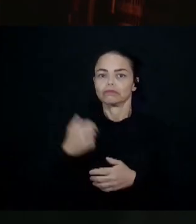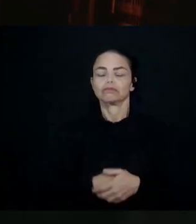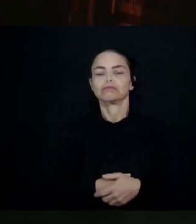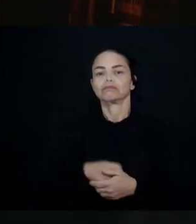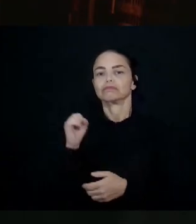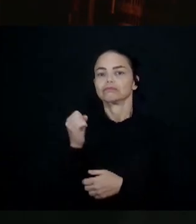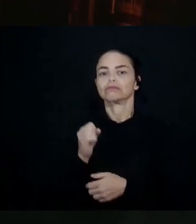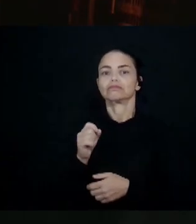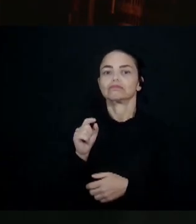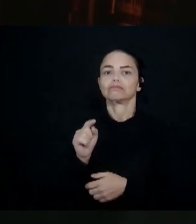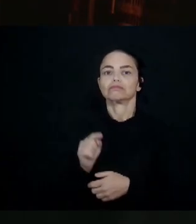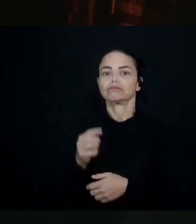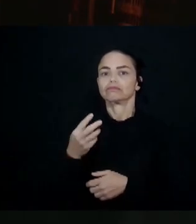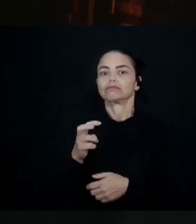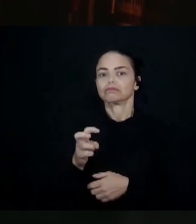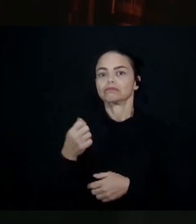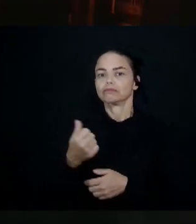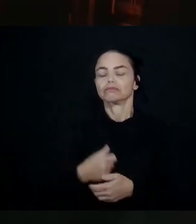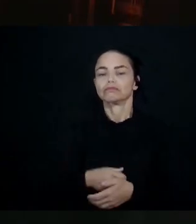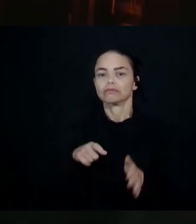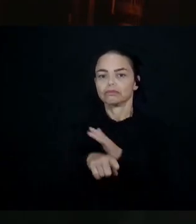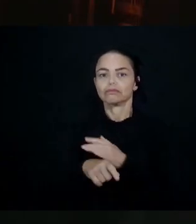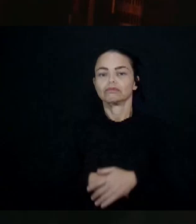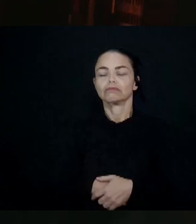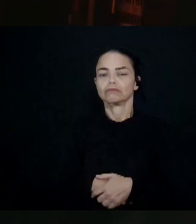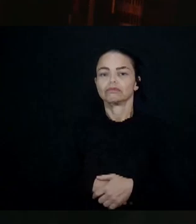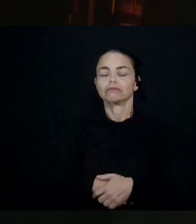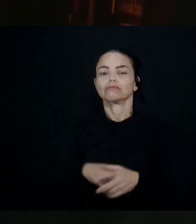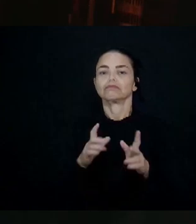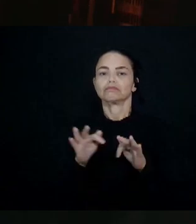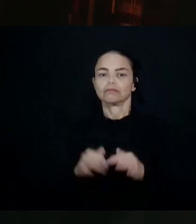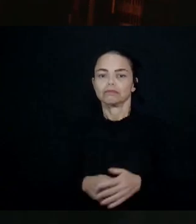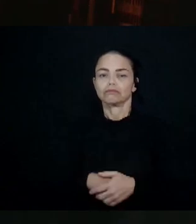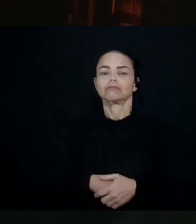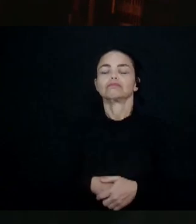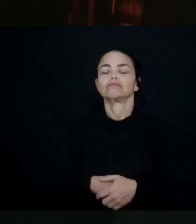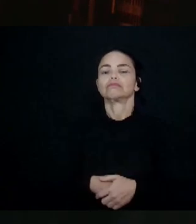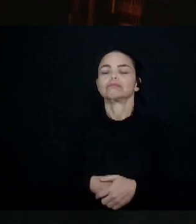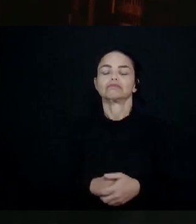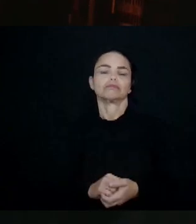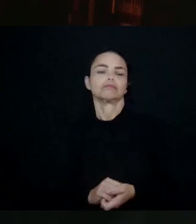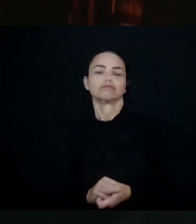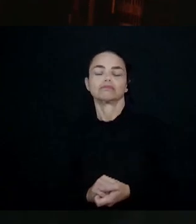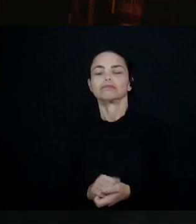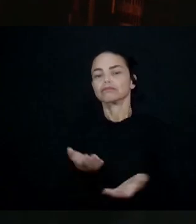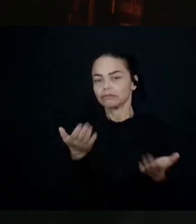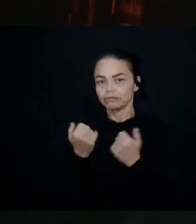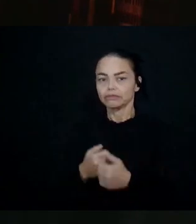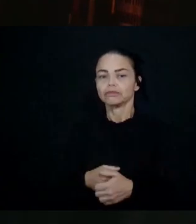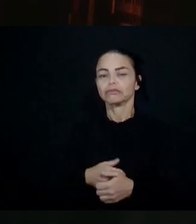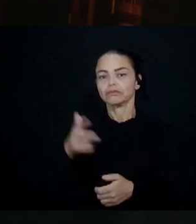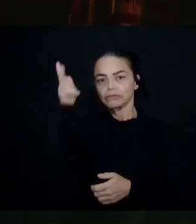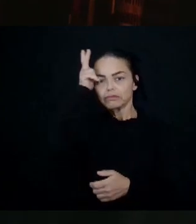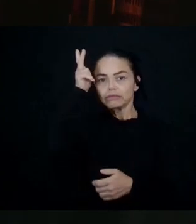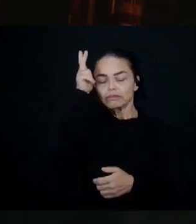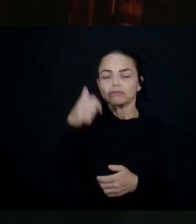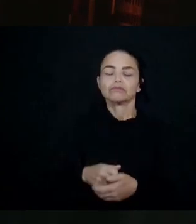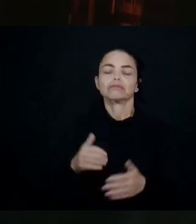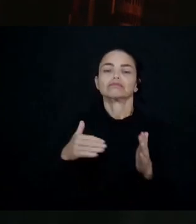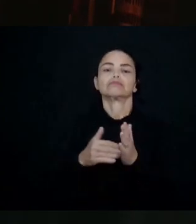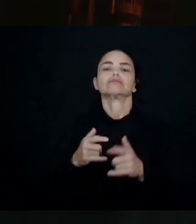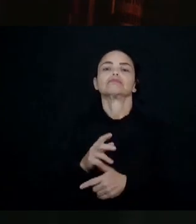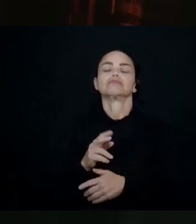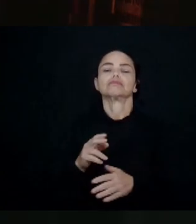8h56, mais uma perguntinha e a gente já vai para as considerações finais, por favor. Vamos lá, produção, a última do programa de hoje, lembrando que hoje